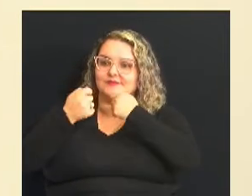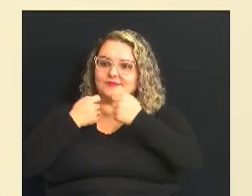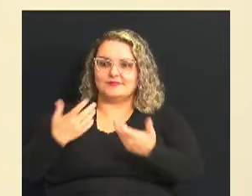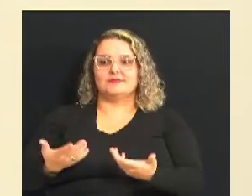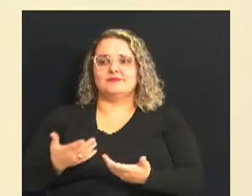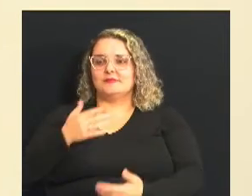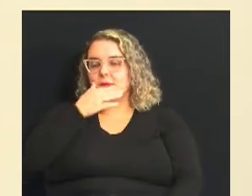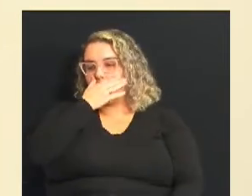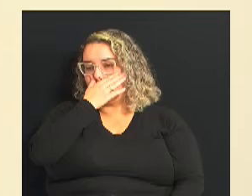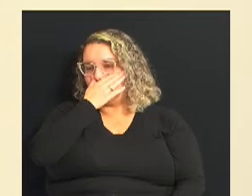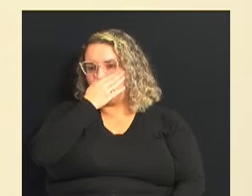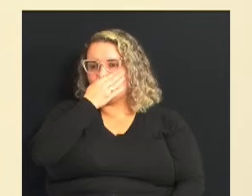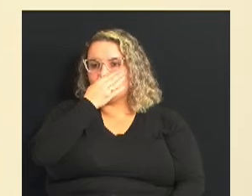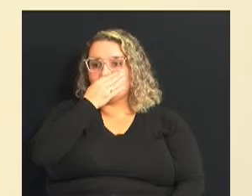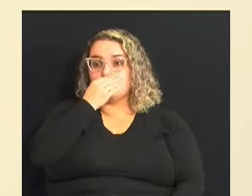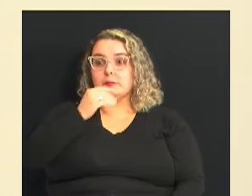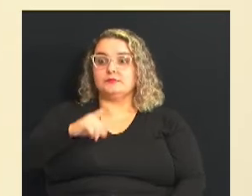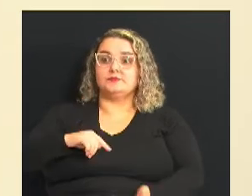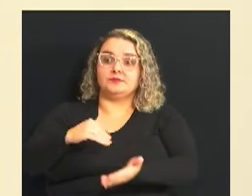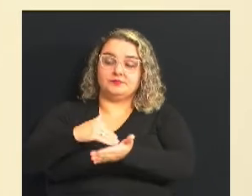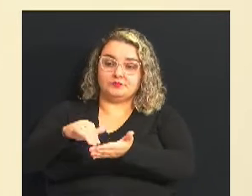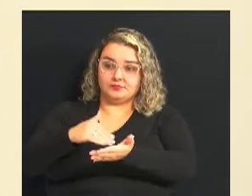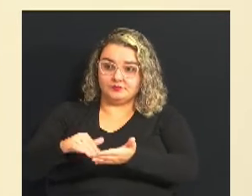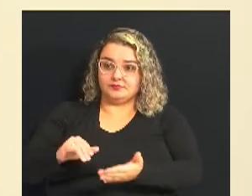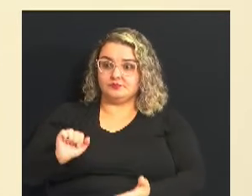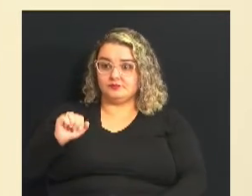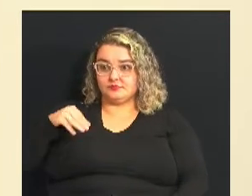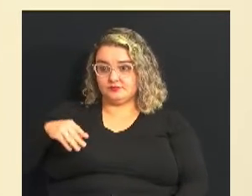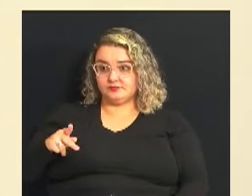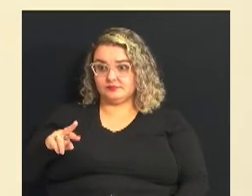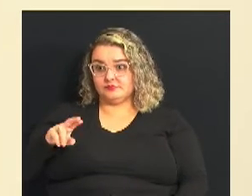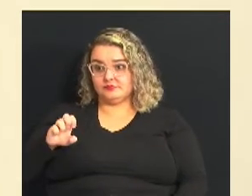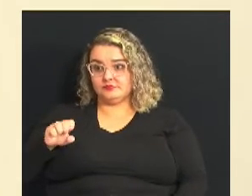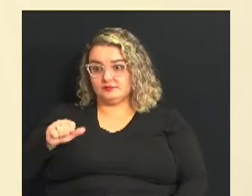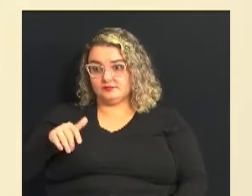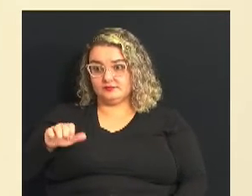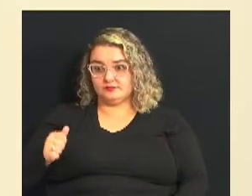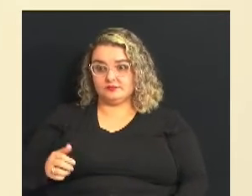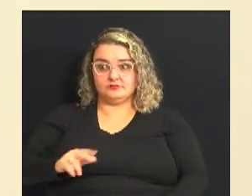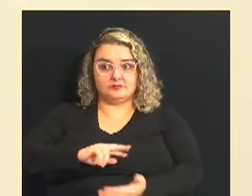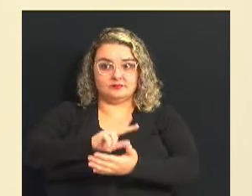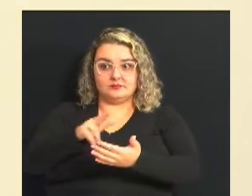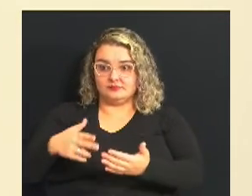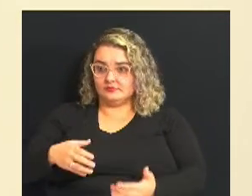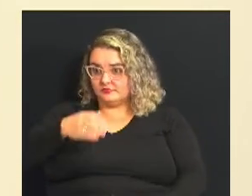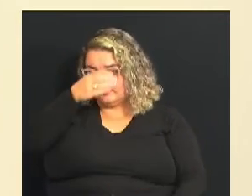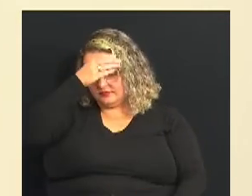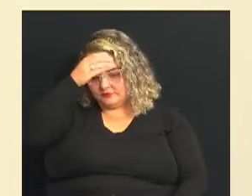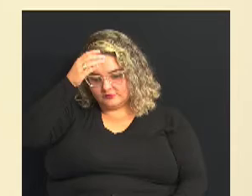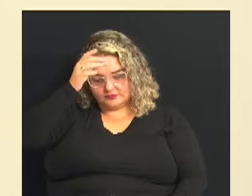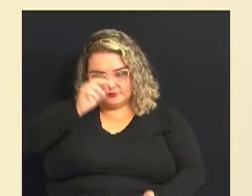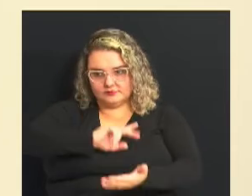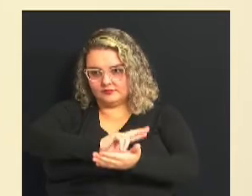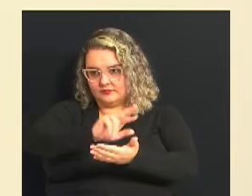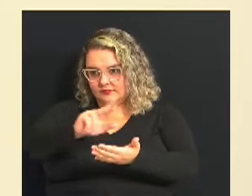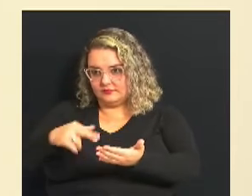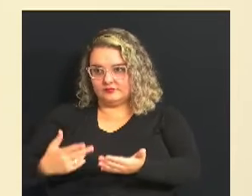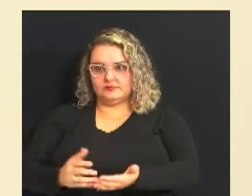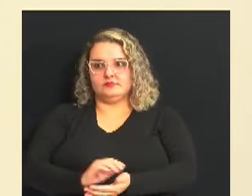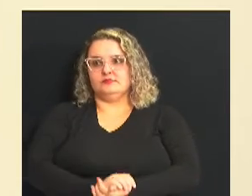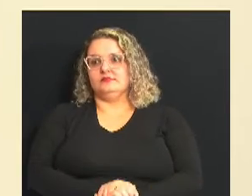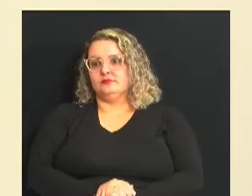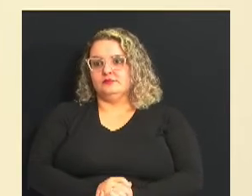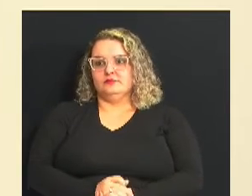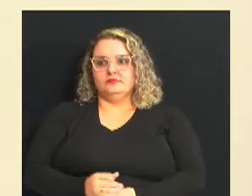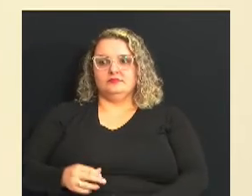Tinha um escritório de assessoria de imprensa, no qual eu atendi clientes como, acho que das mais variadas matizes, né? Desde